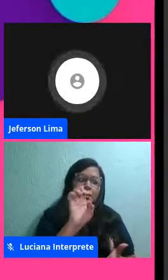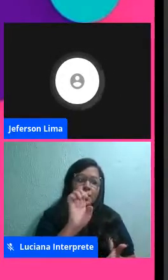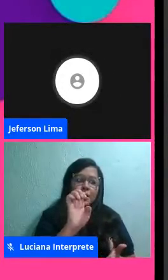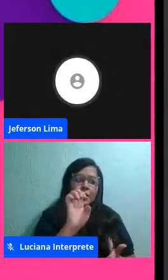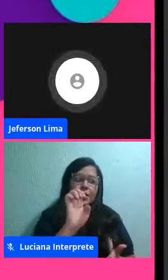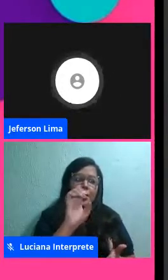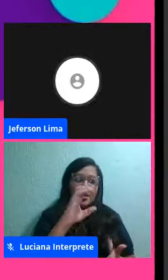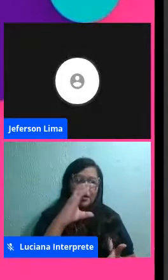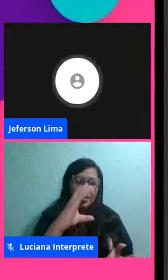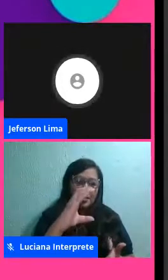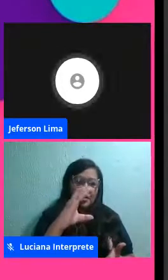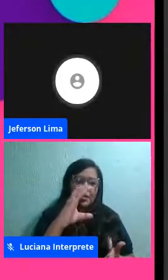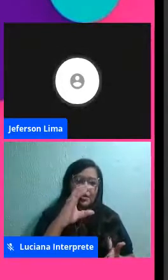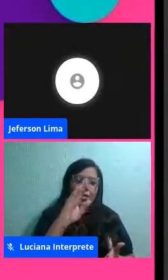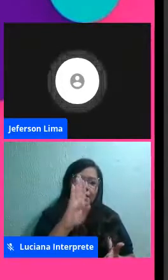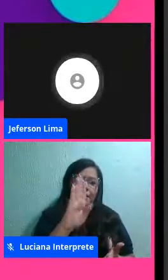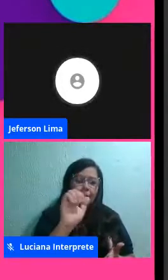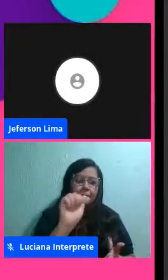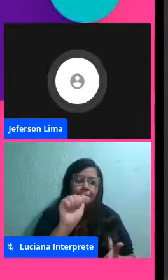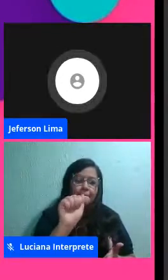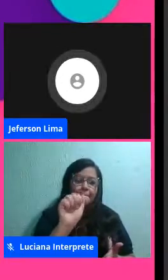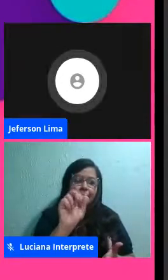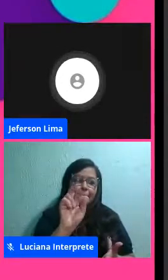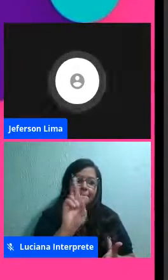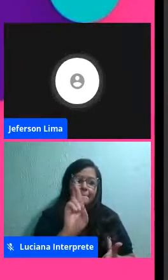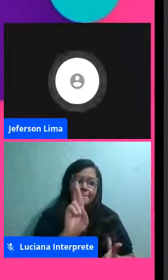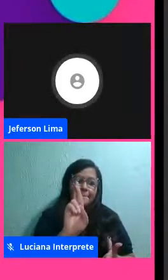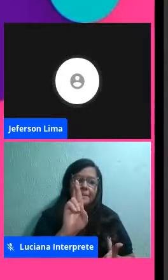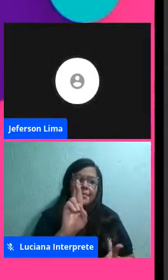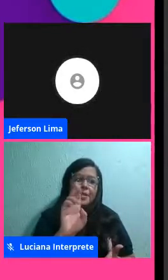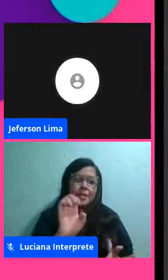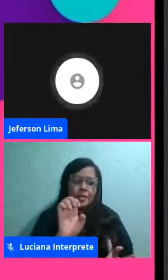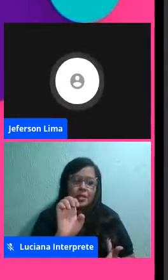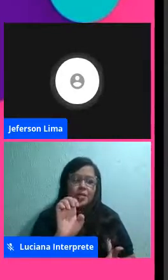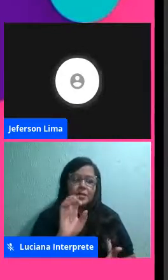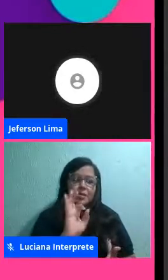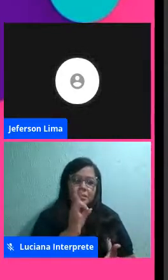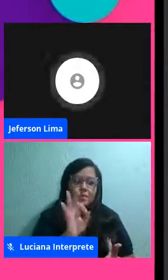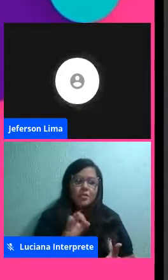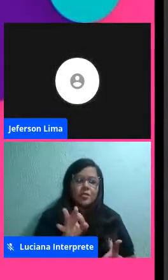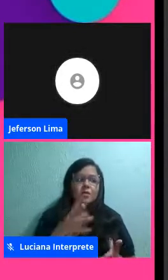gente está recebendo aqui, ó, eu já vou fazer o seguinte, ó, a gente vai gravar lá dentro do Firebase,